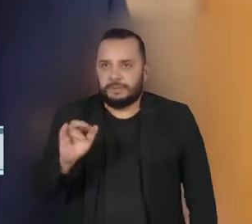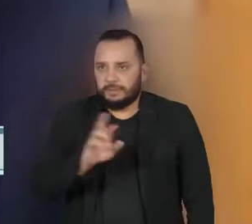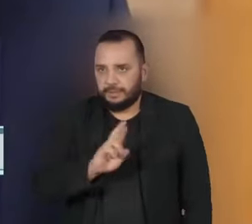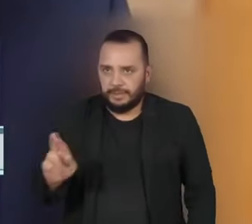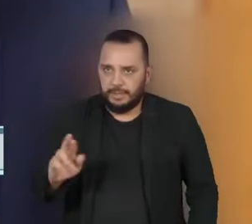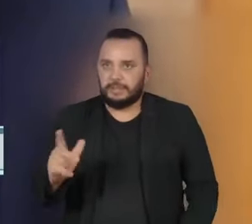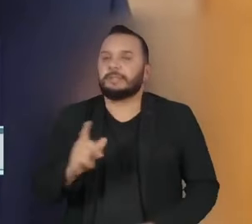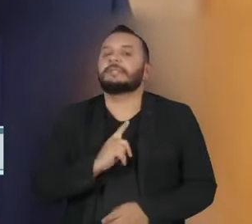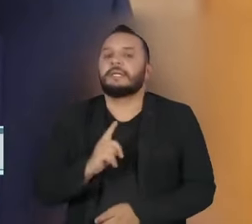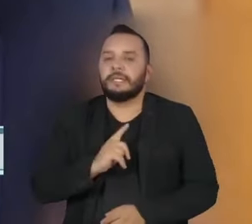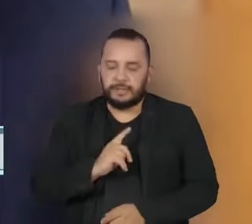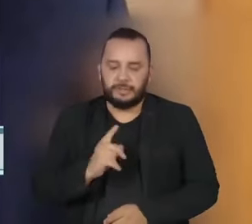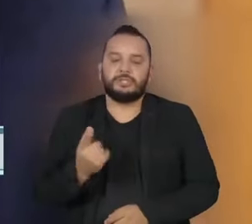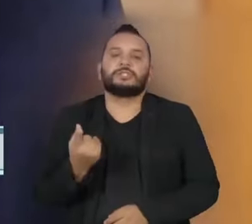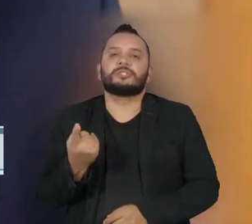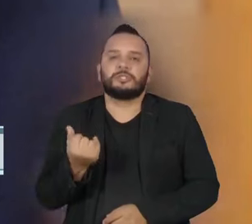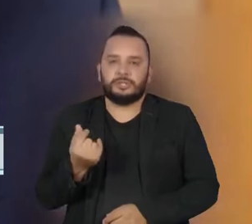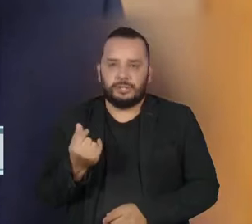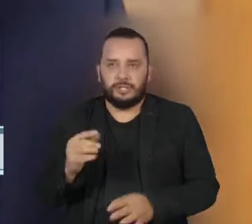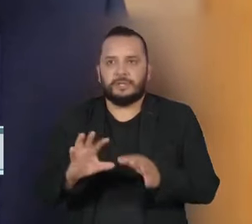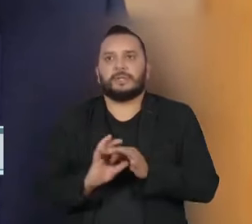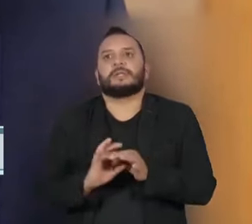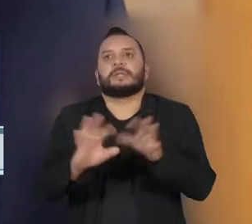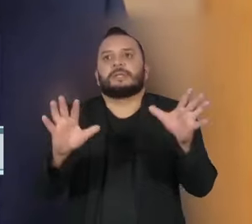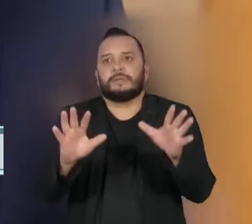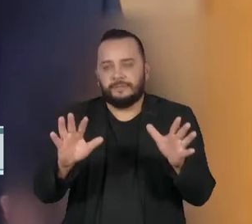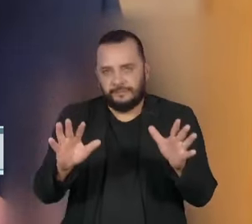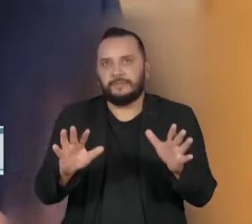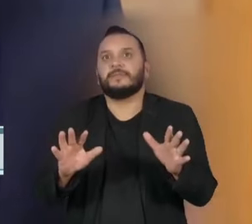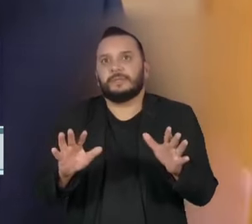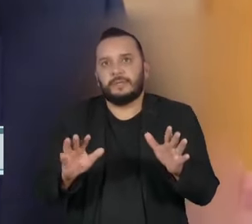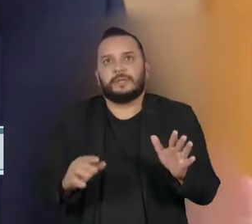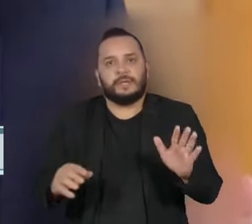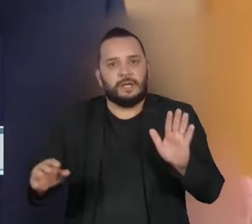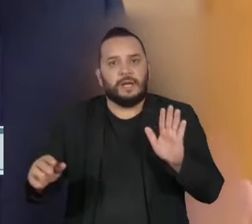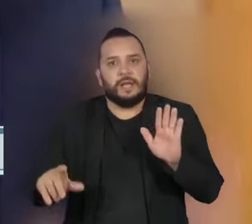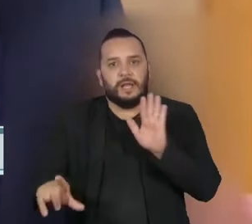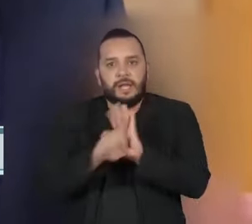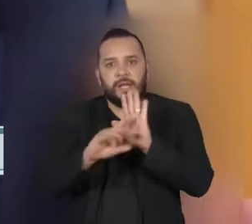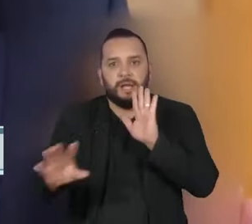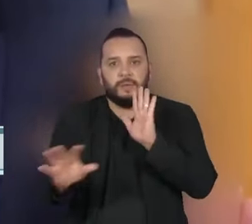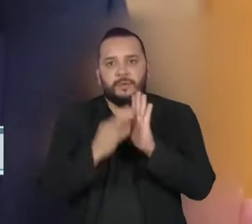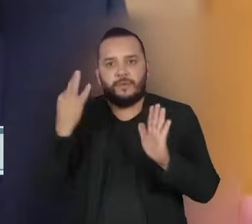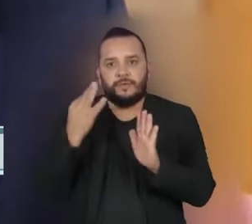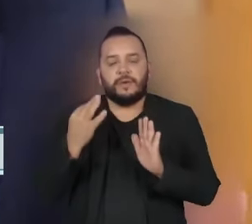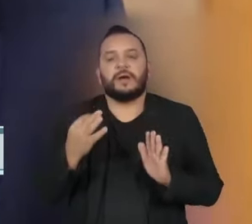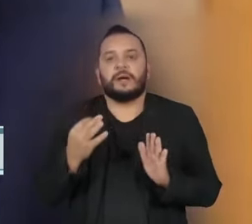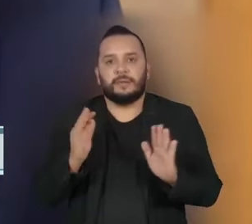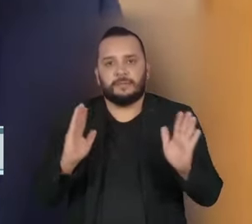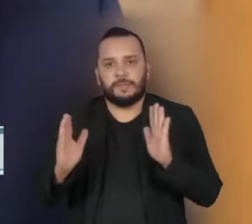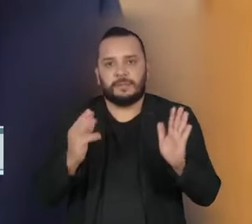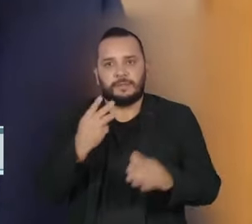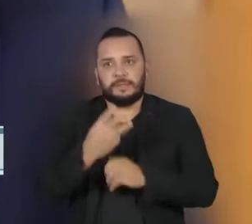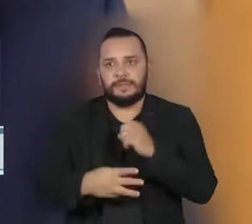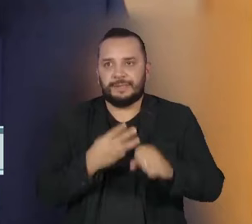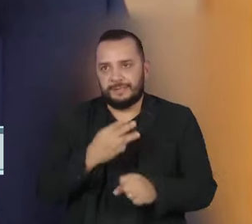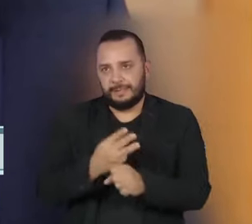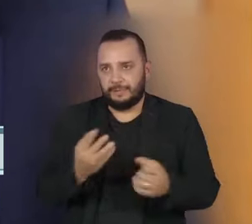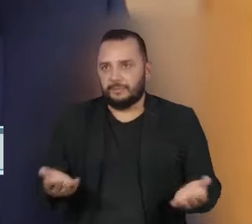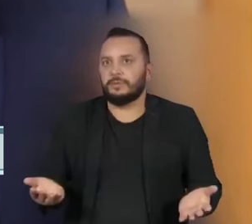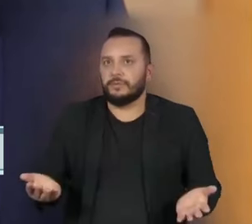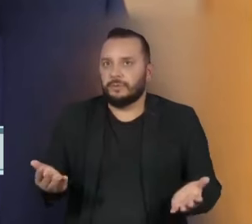financeiro que estão disponíveis a partir da sanção da Lei por 36 meses ou seja o estado